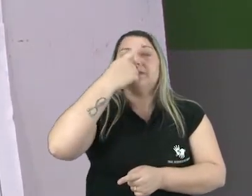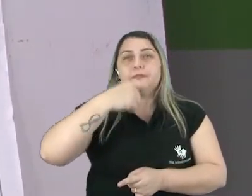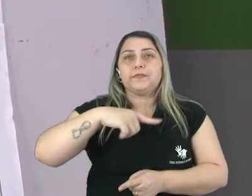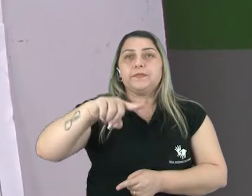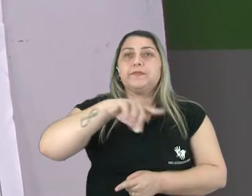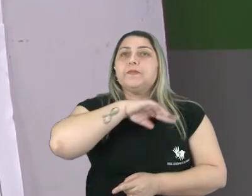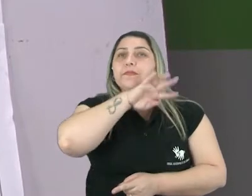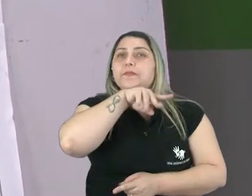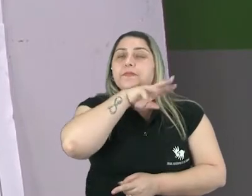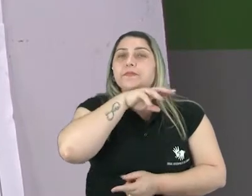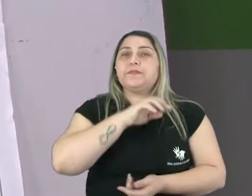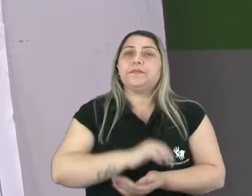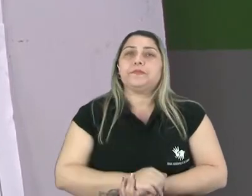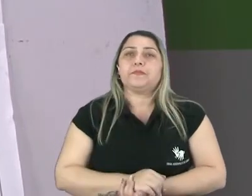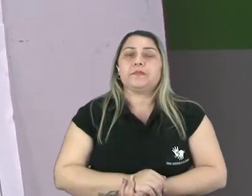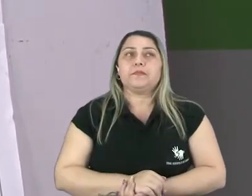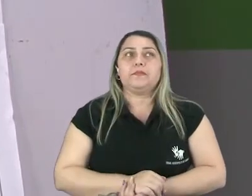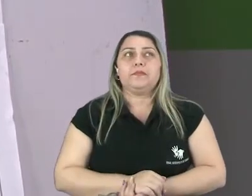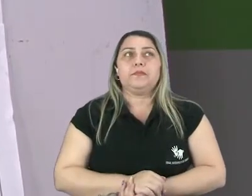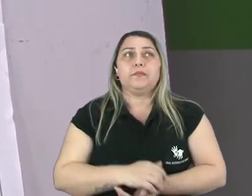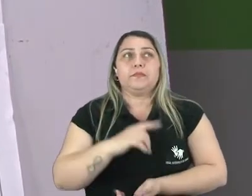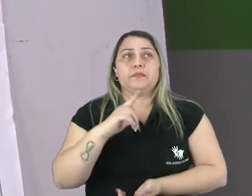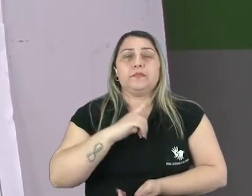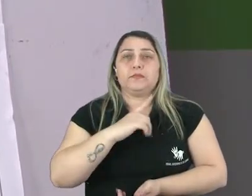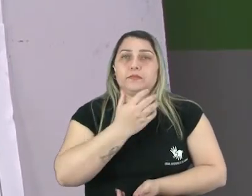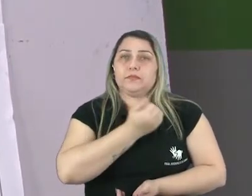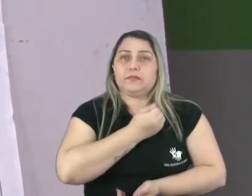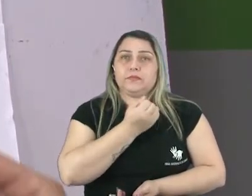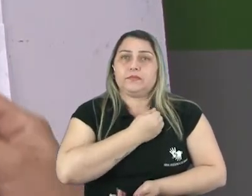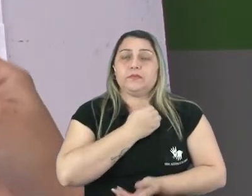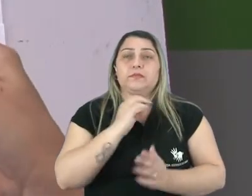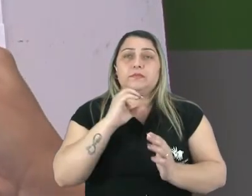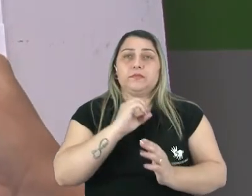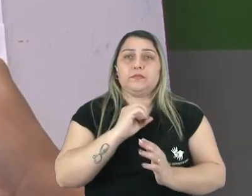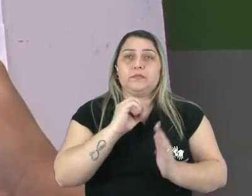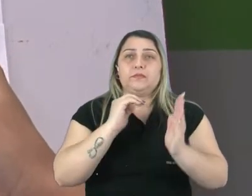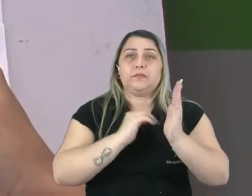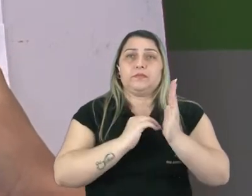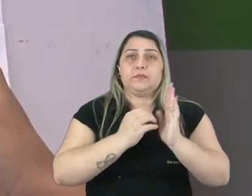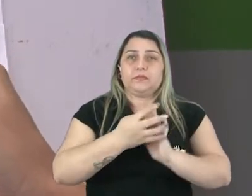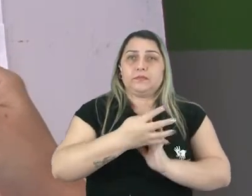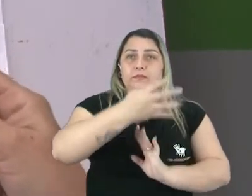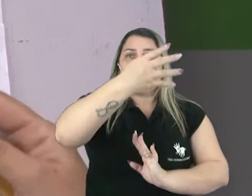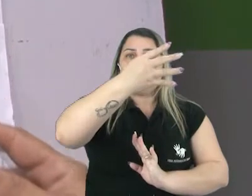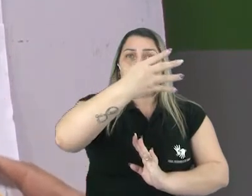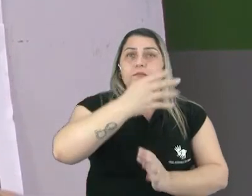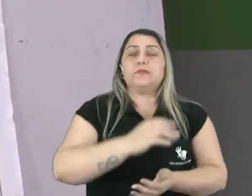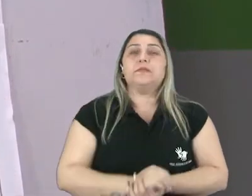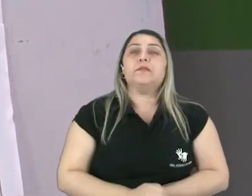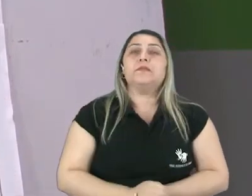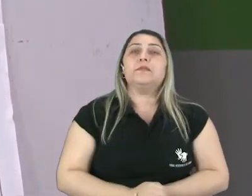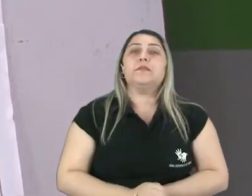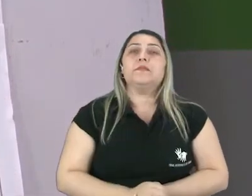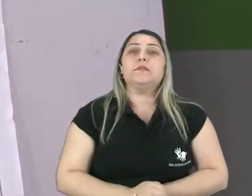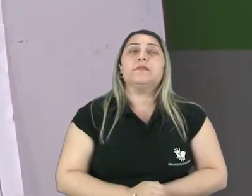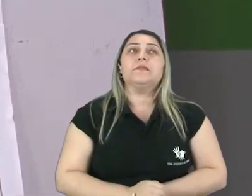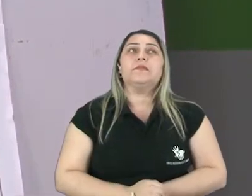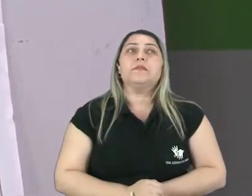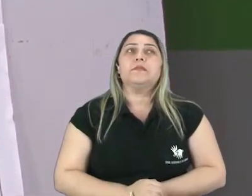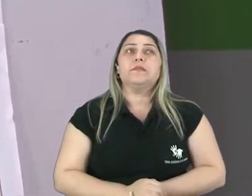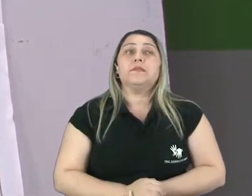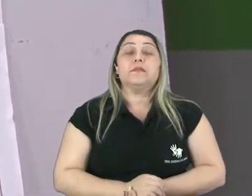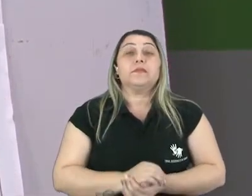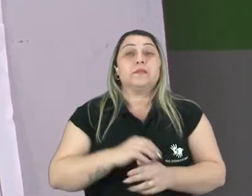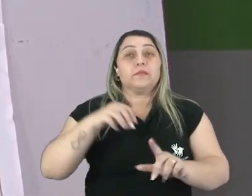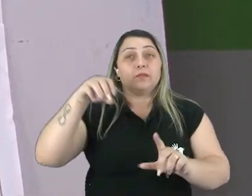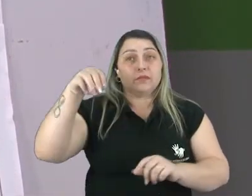leão. Então, aqui nós temos a numeração que vai de 0 a 4. A medida destes animais será